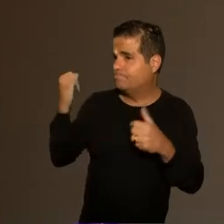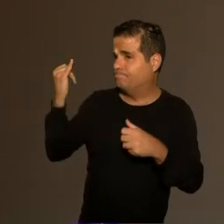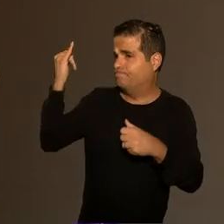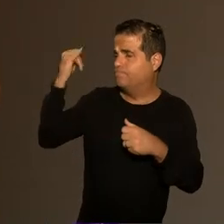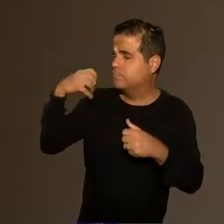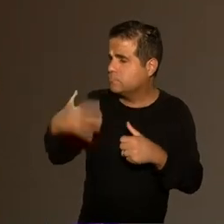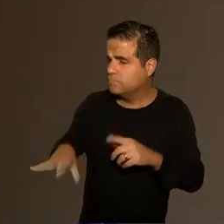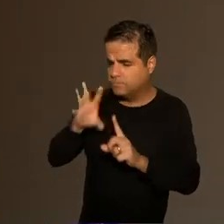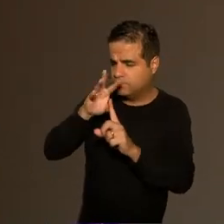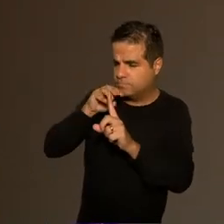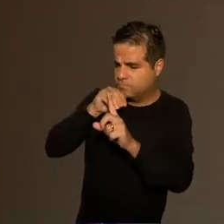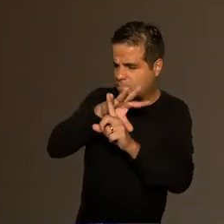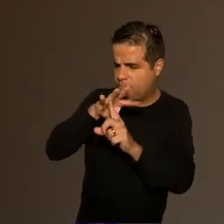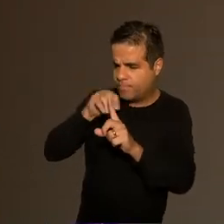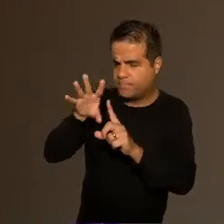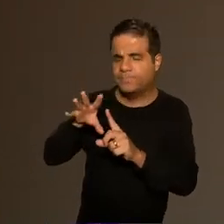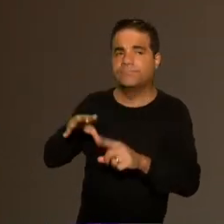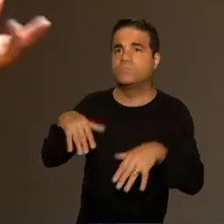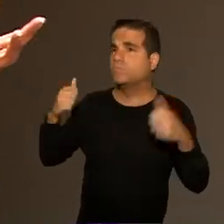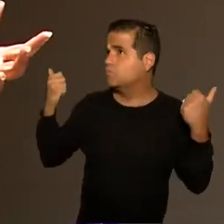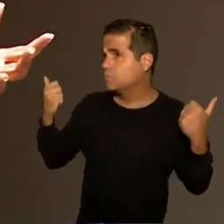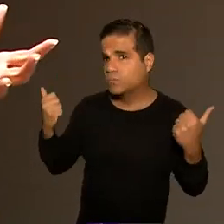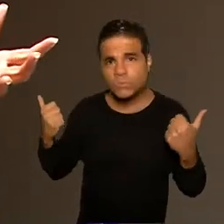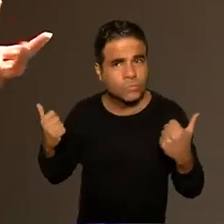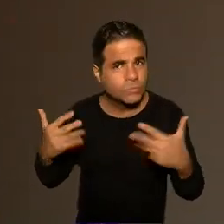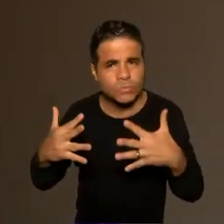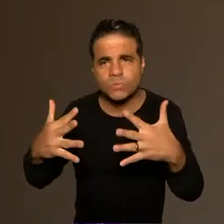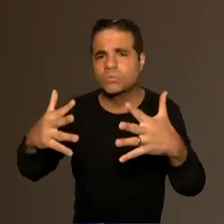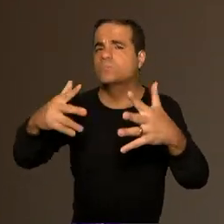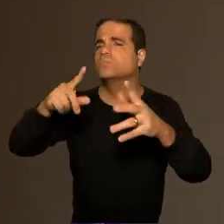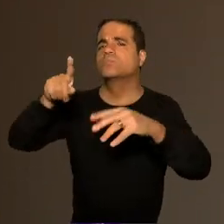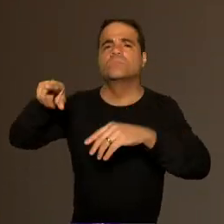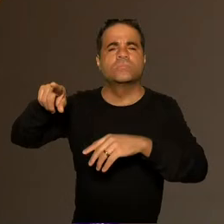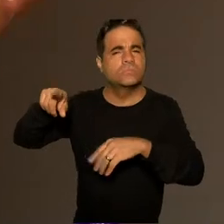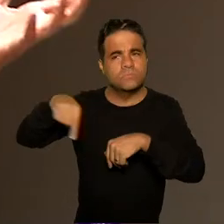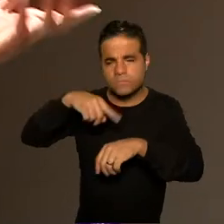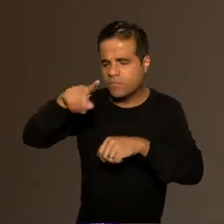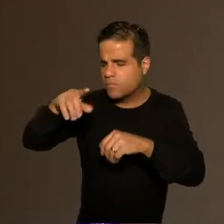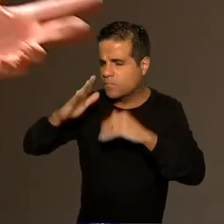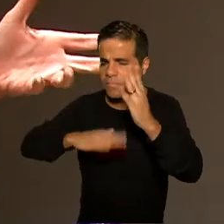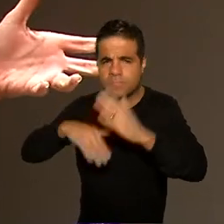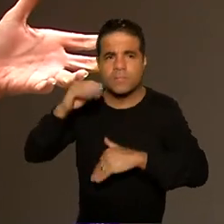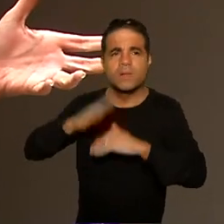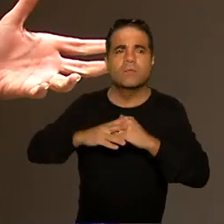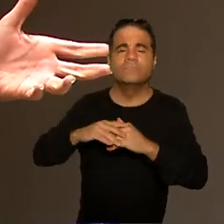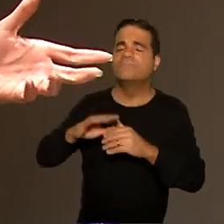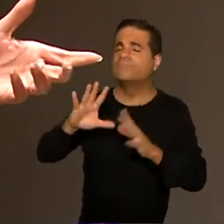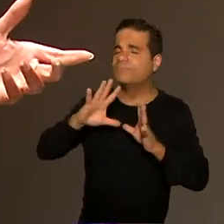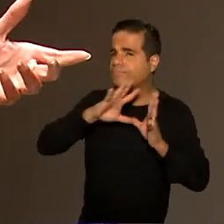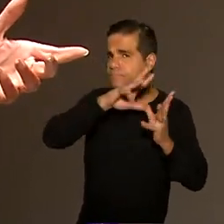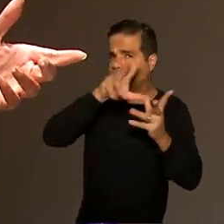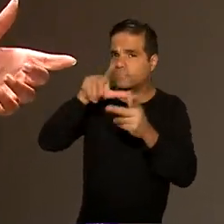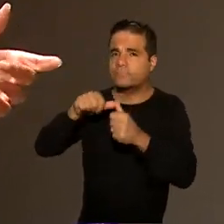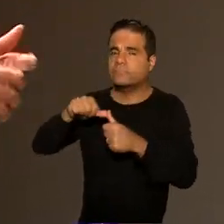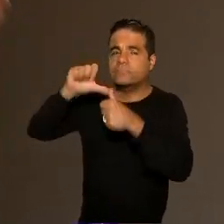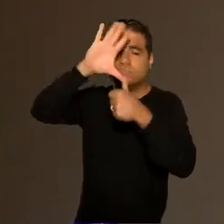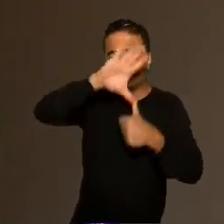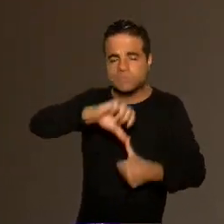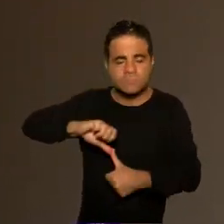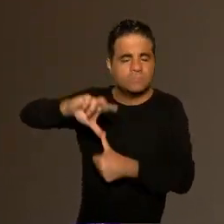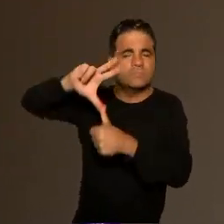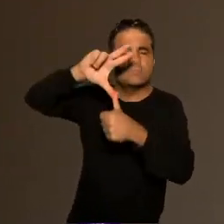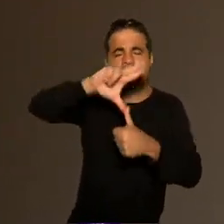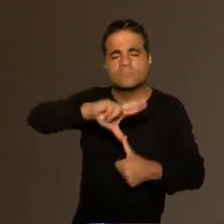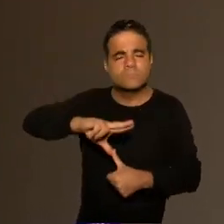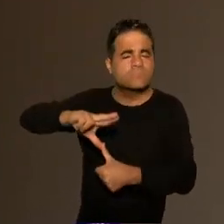dessa mediação para um dos grandes eventos de arte da do mundo da América da América do Sul também